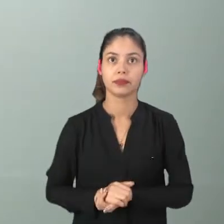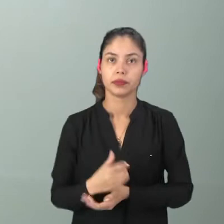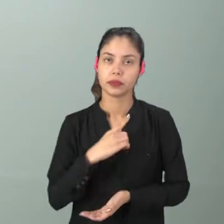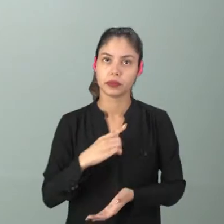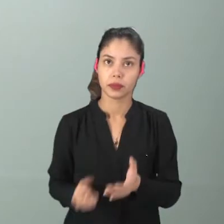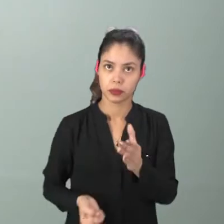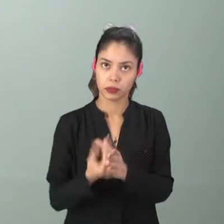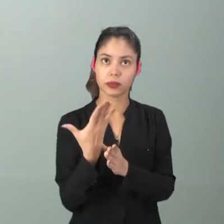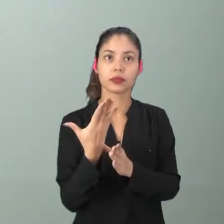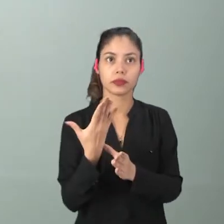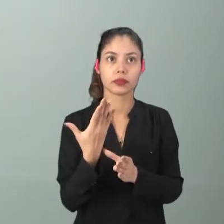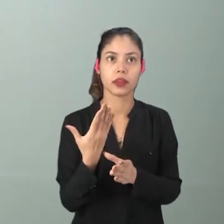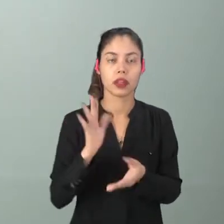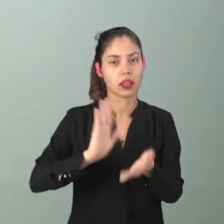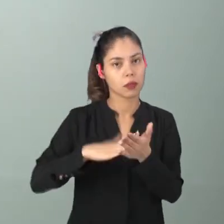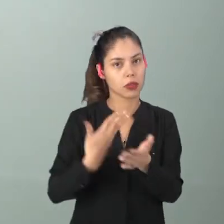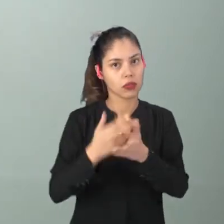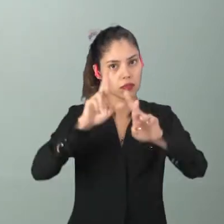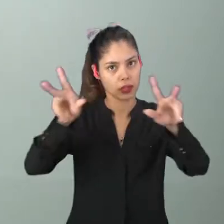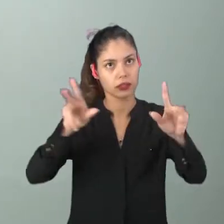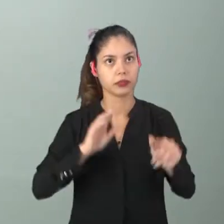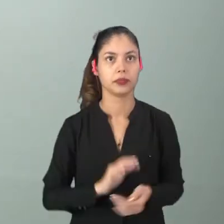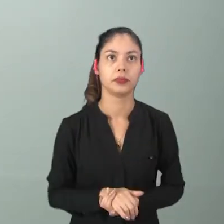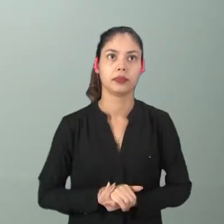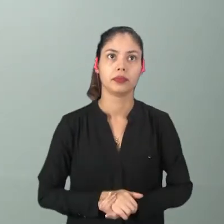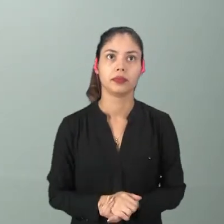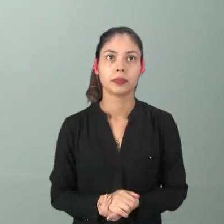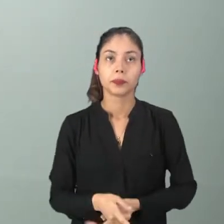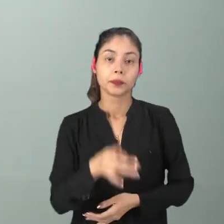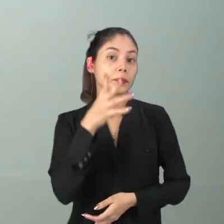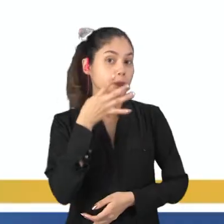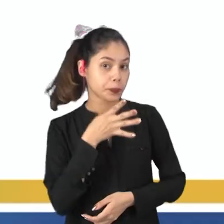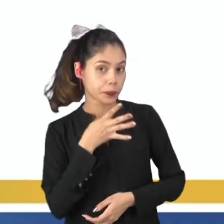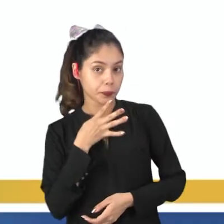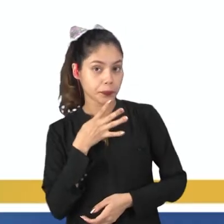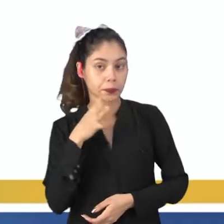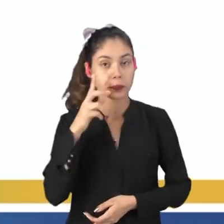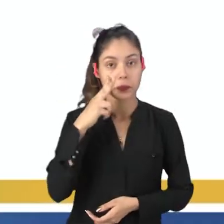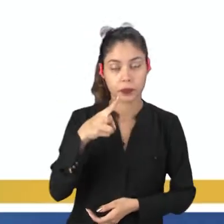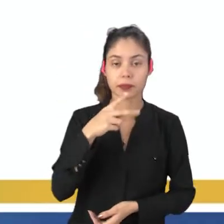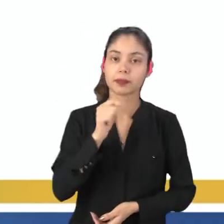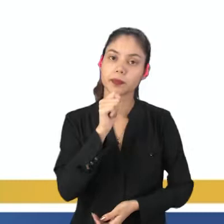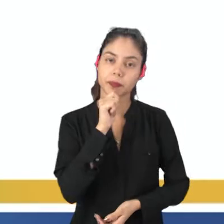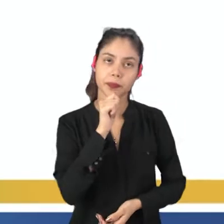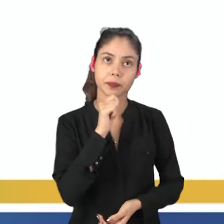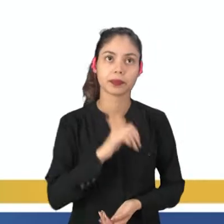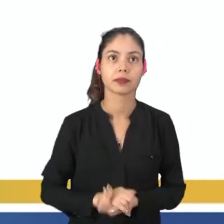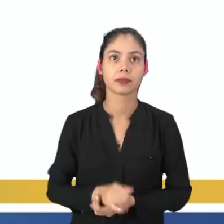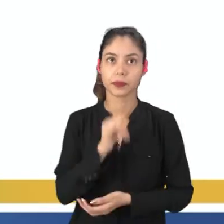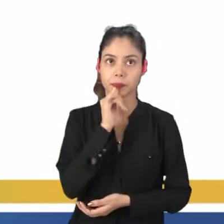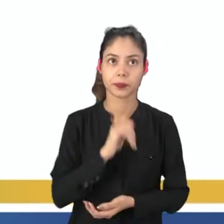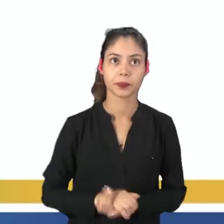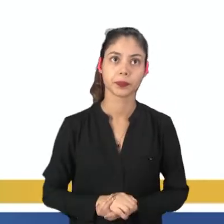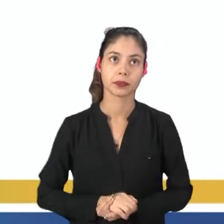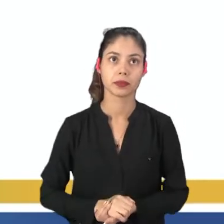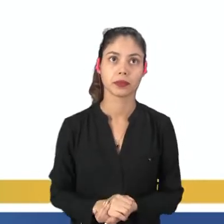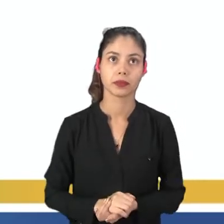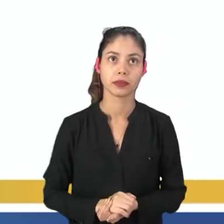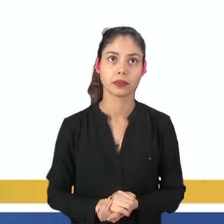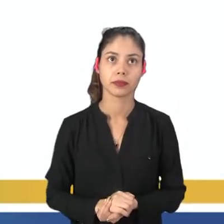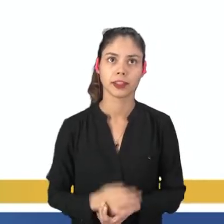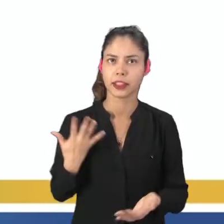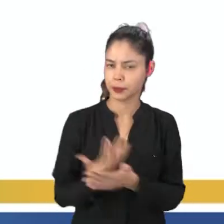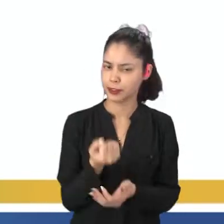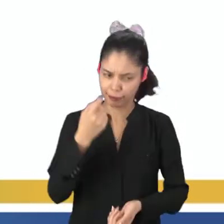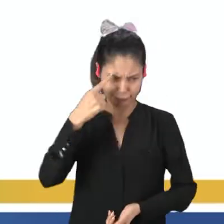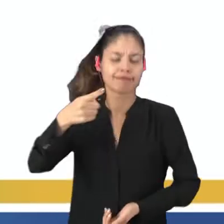gerar múltiplas interpretações, tá? Olhem aqui no slide para vocês verem. Tá na